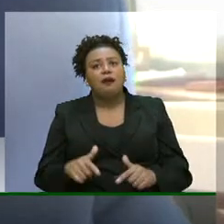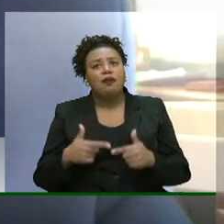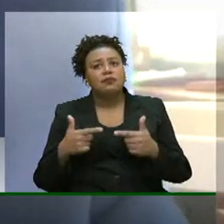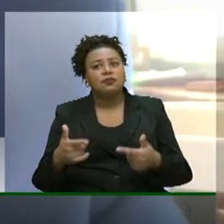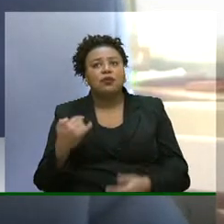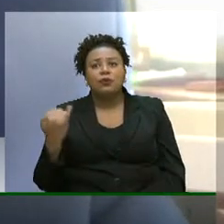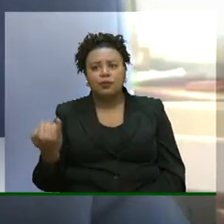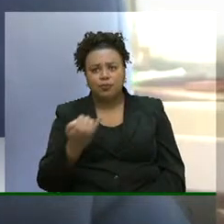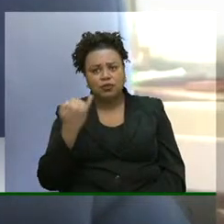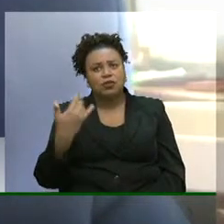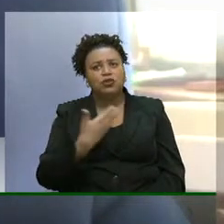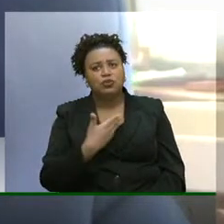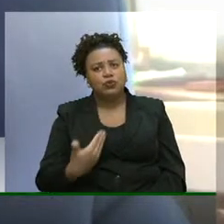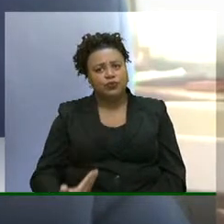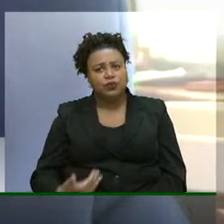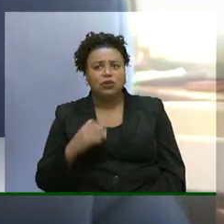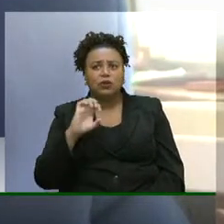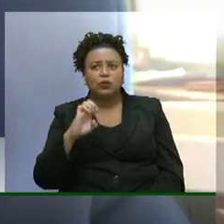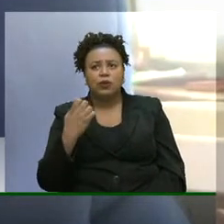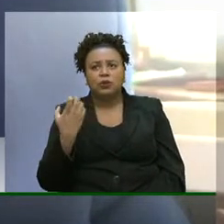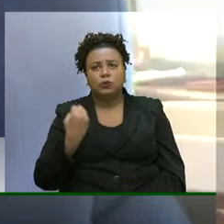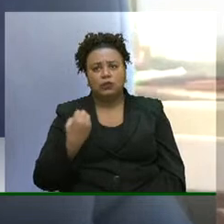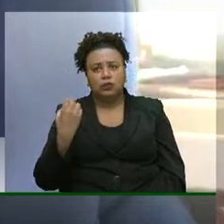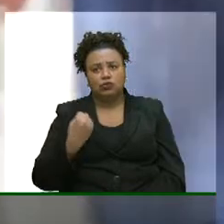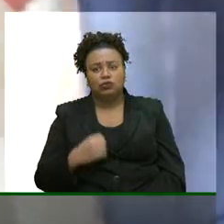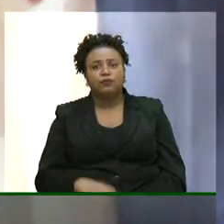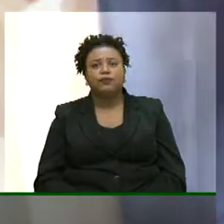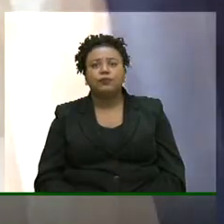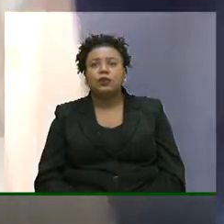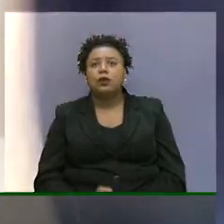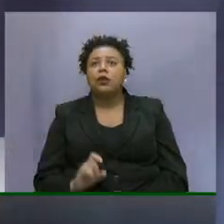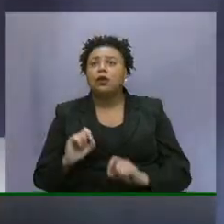importantíssima do nosso governador Eduardo Leite, que teve